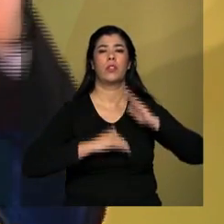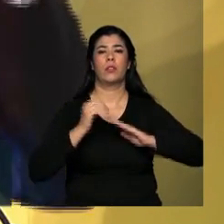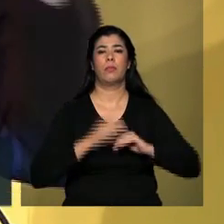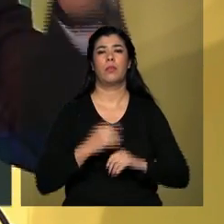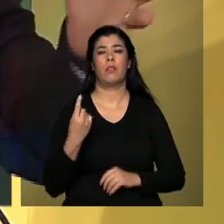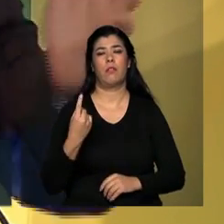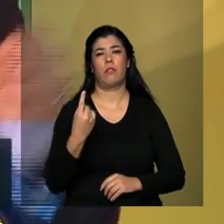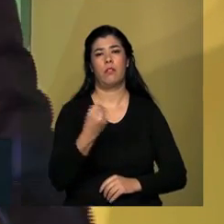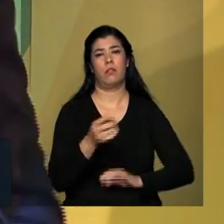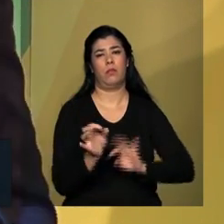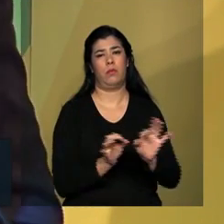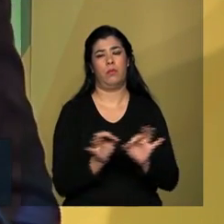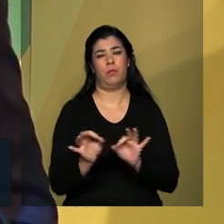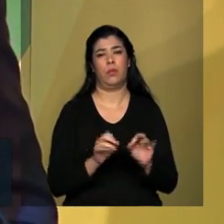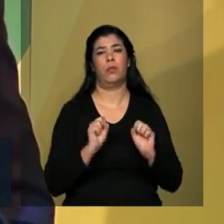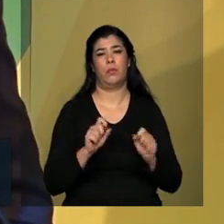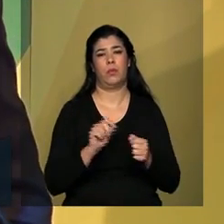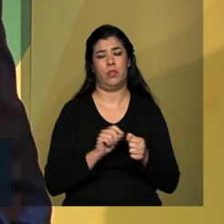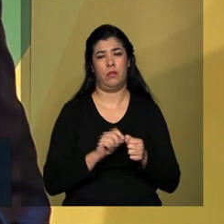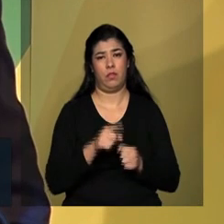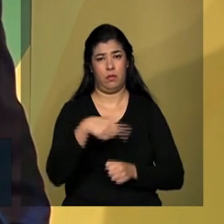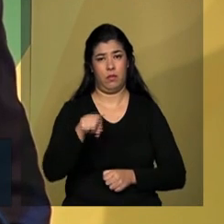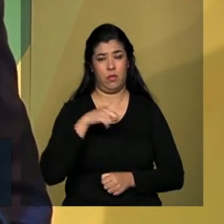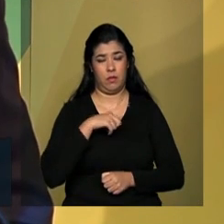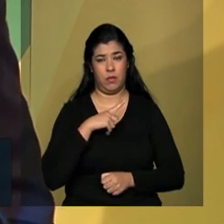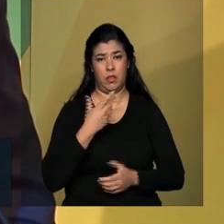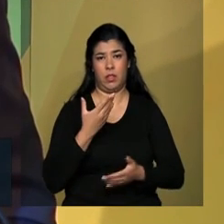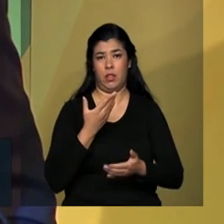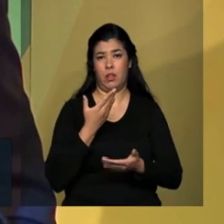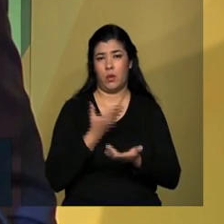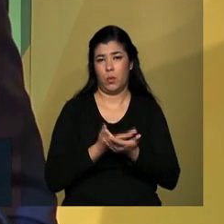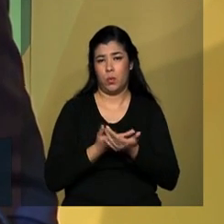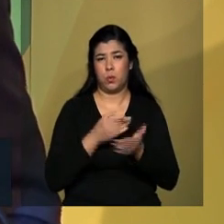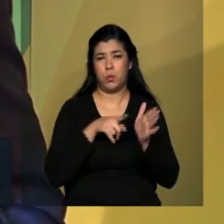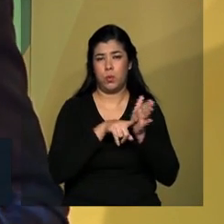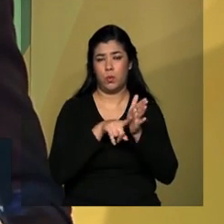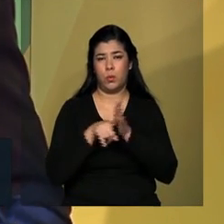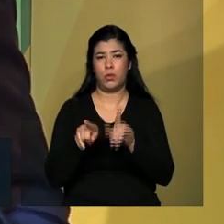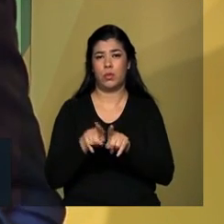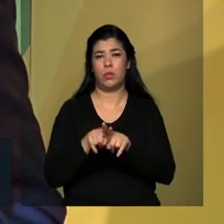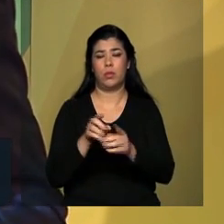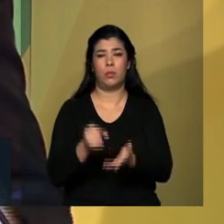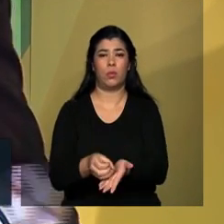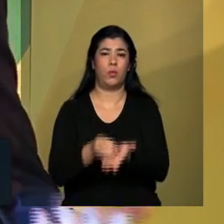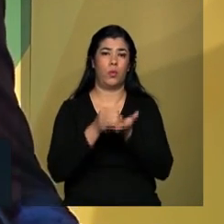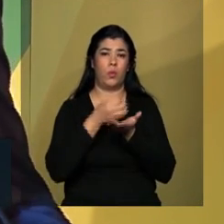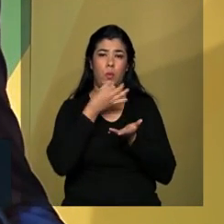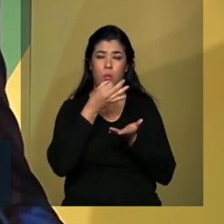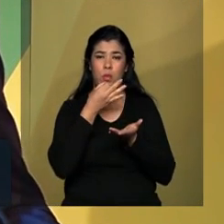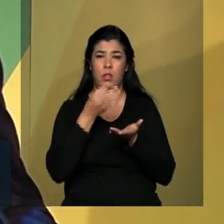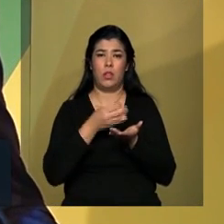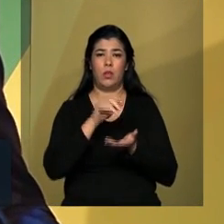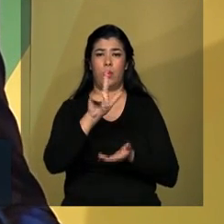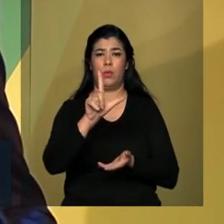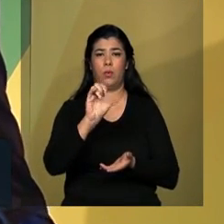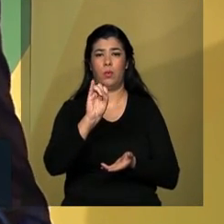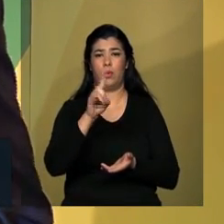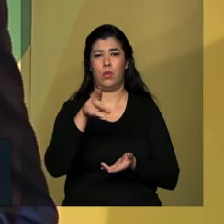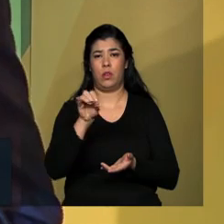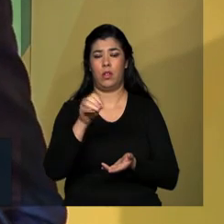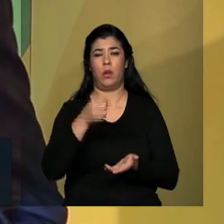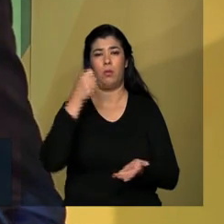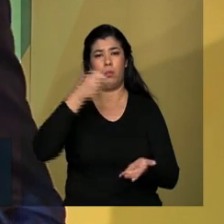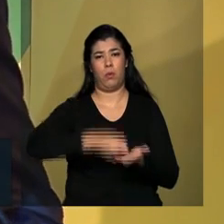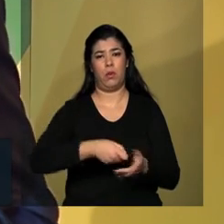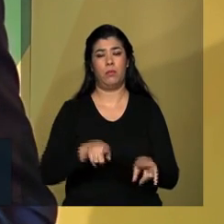um desses projetos. Você pode fazer os estudos e também pode botar a sua oferta no leilão. O setor privado também